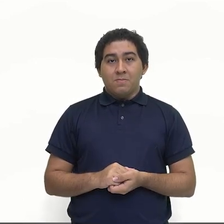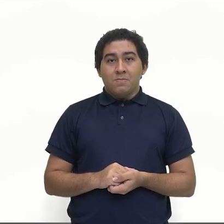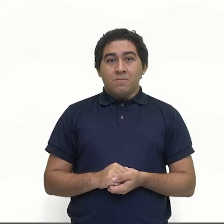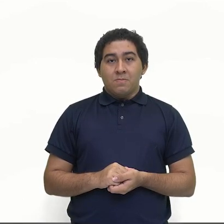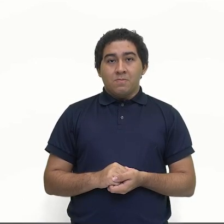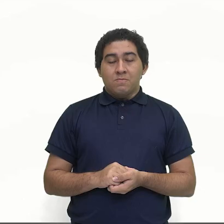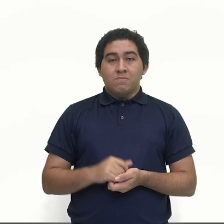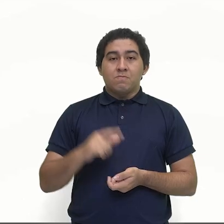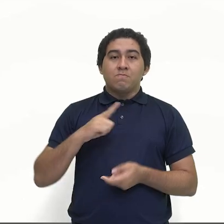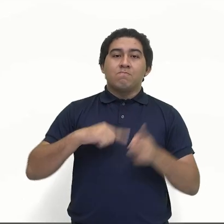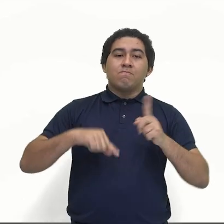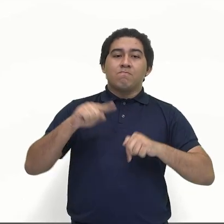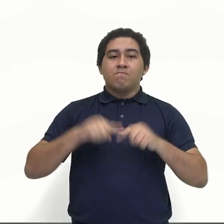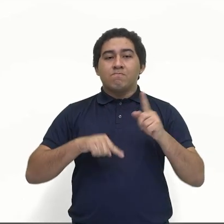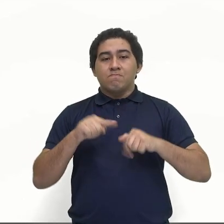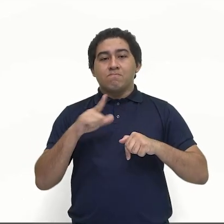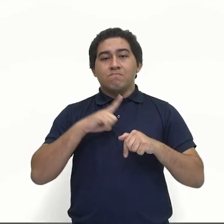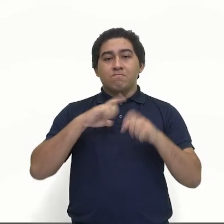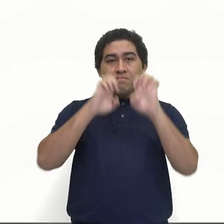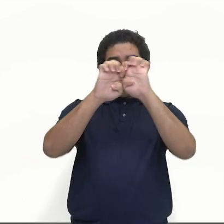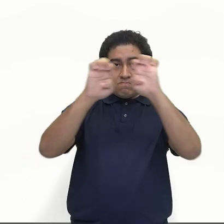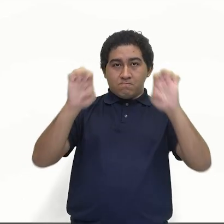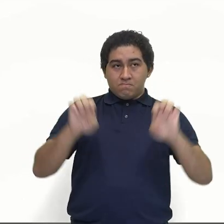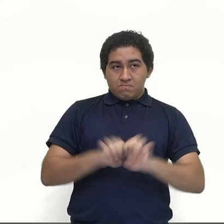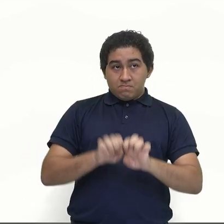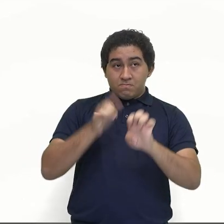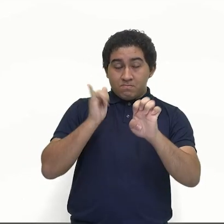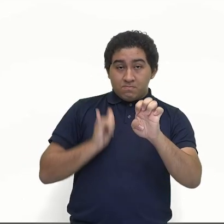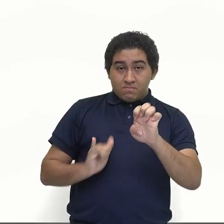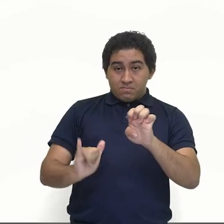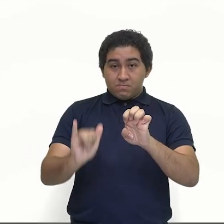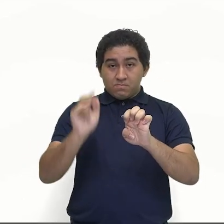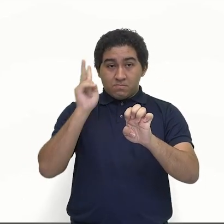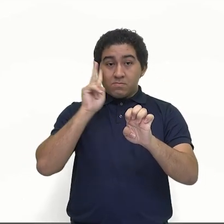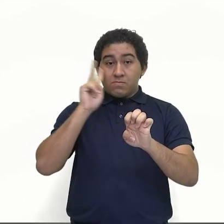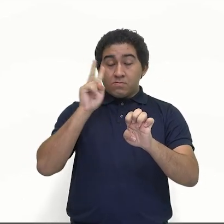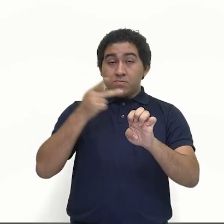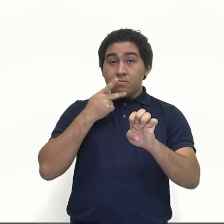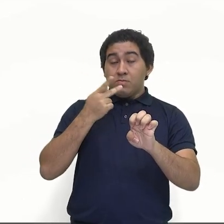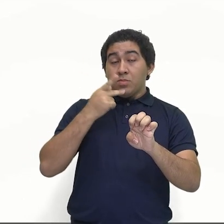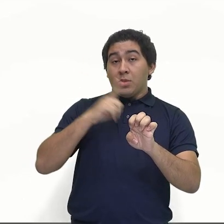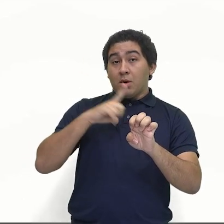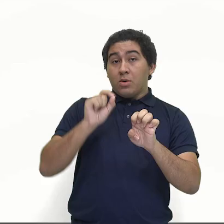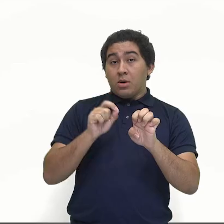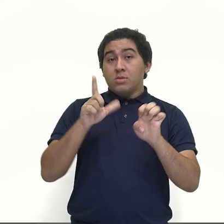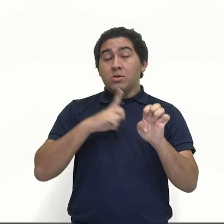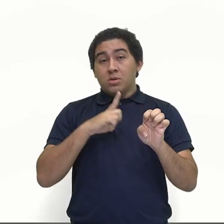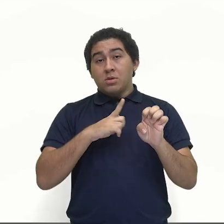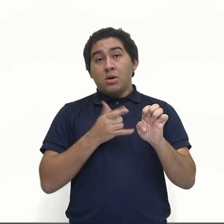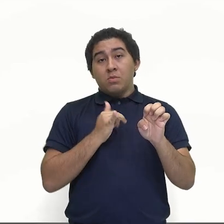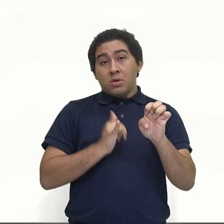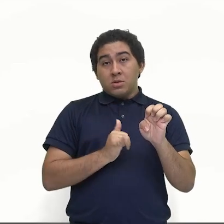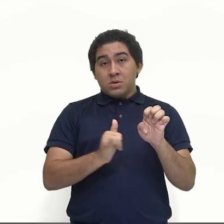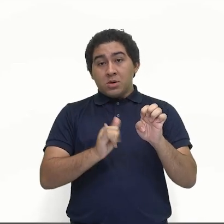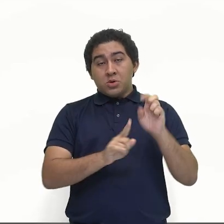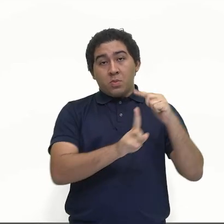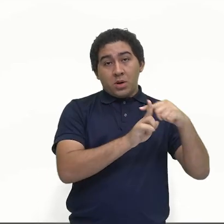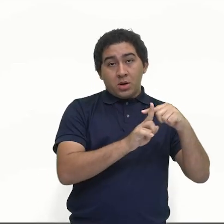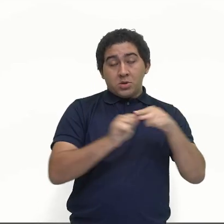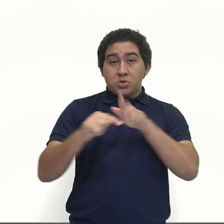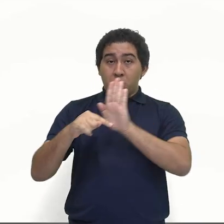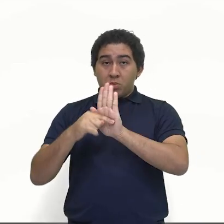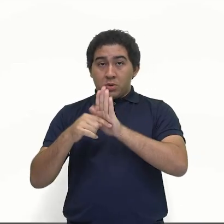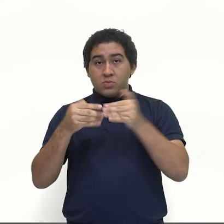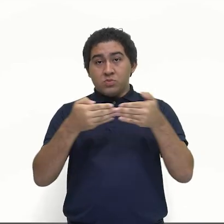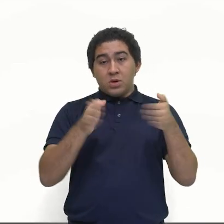componente de um circuito elétrico. Olha só, lembra que eu disse que existe uma chave aberta, outra fechada? Significa dizer aqui, ó,